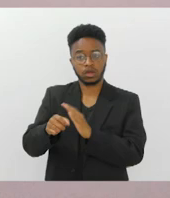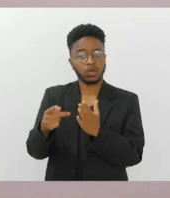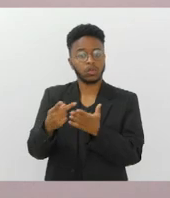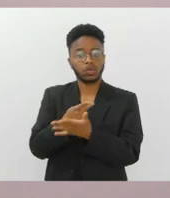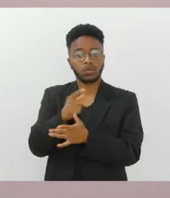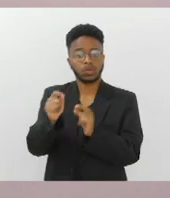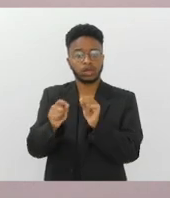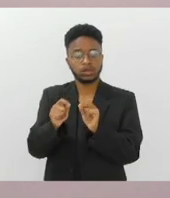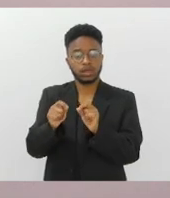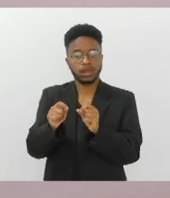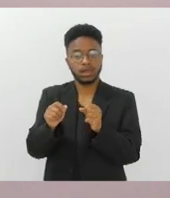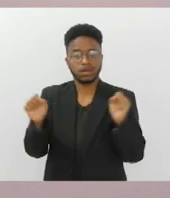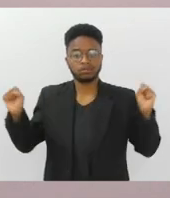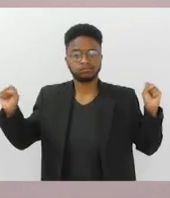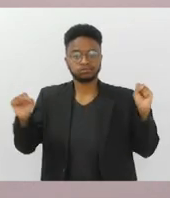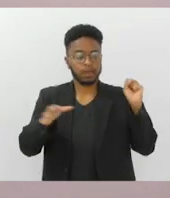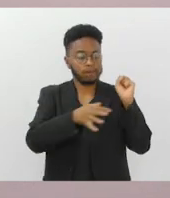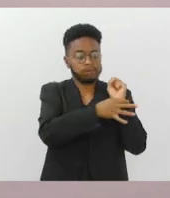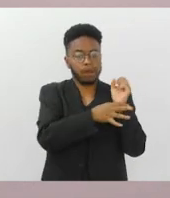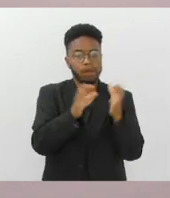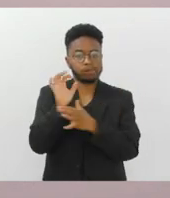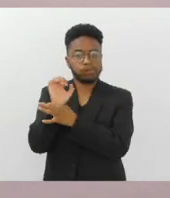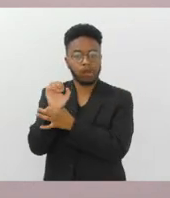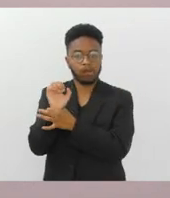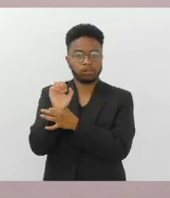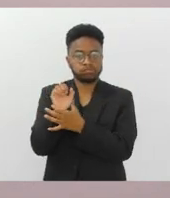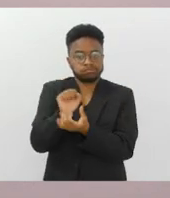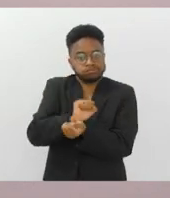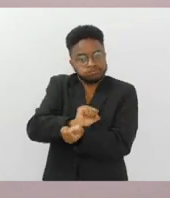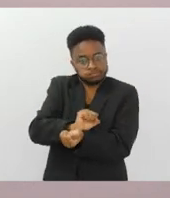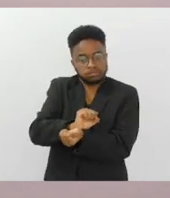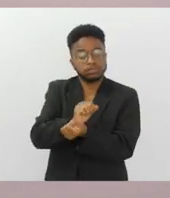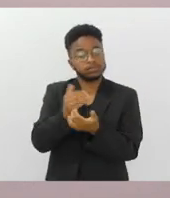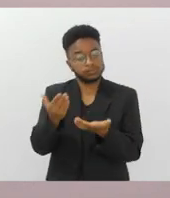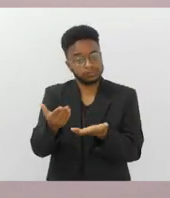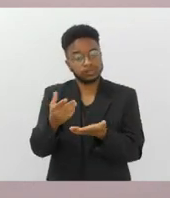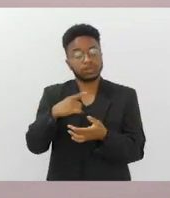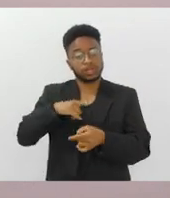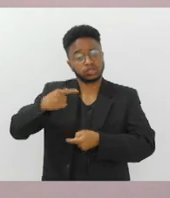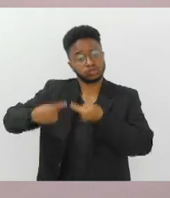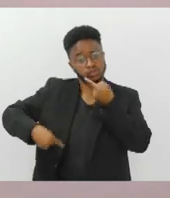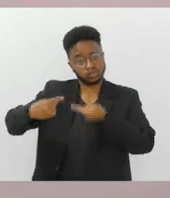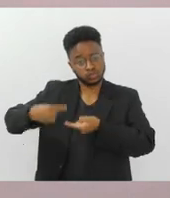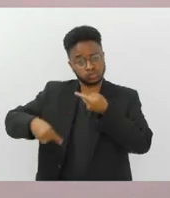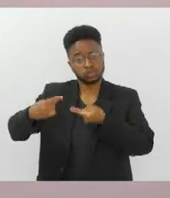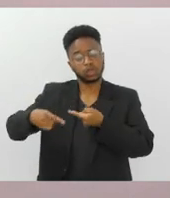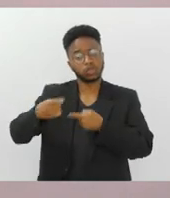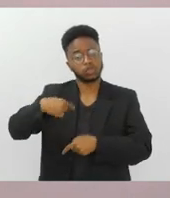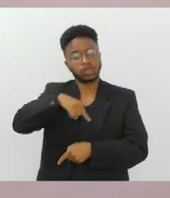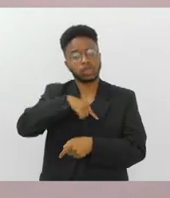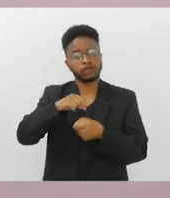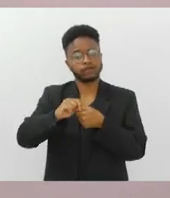estarem algemadas. Né? Debates que a gente teve que fazer, inclusive, à época,